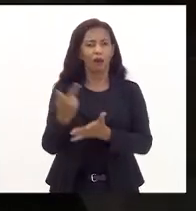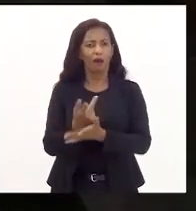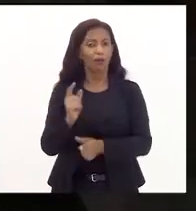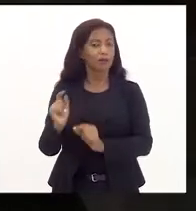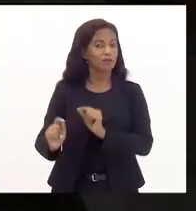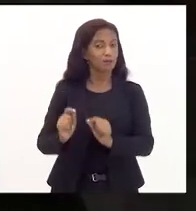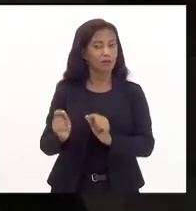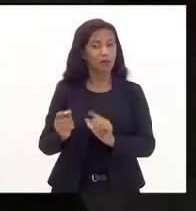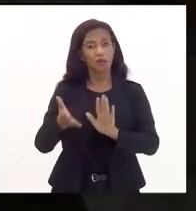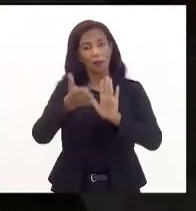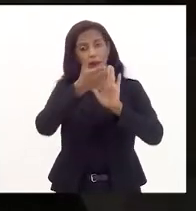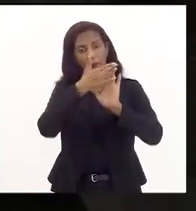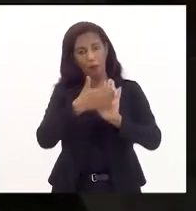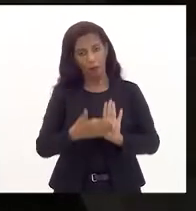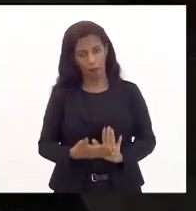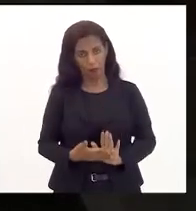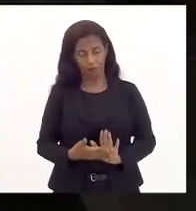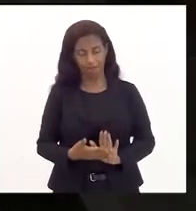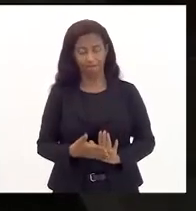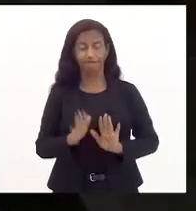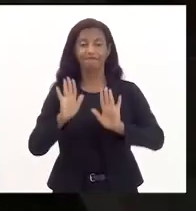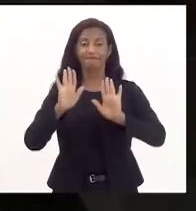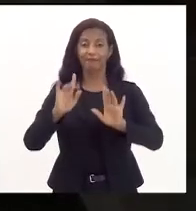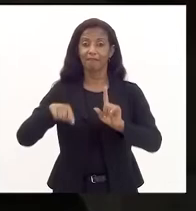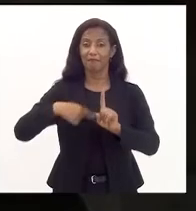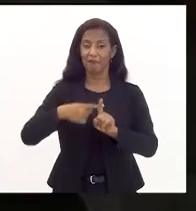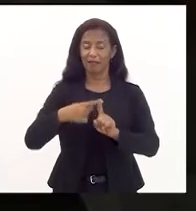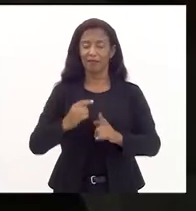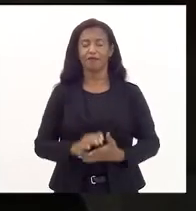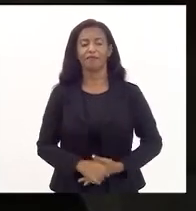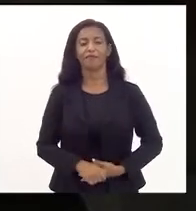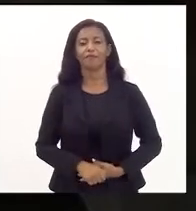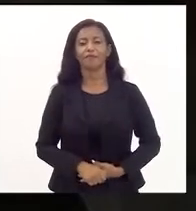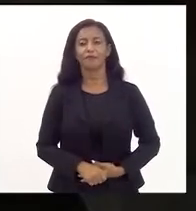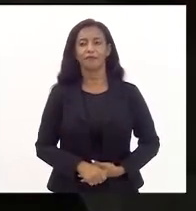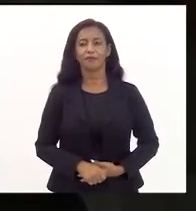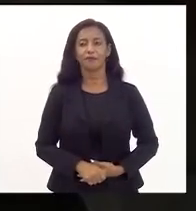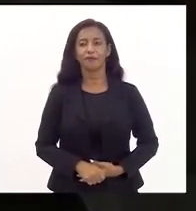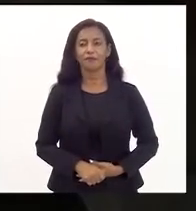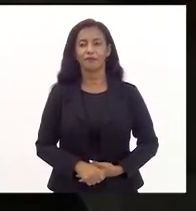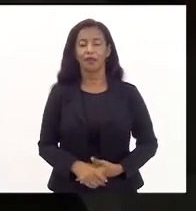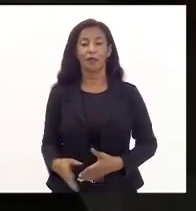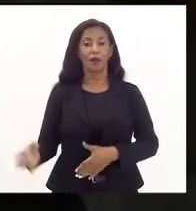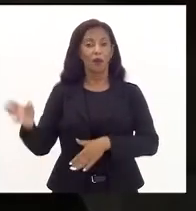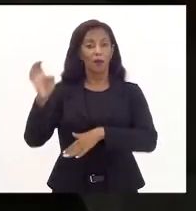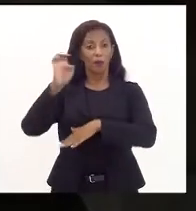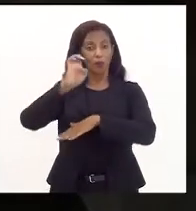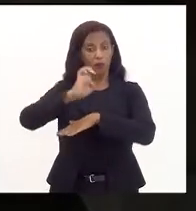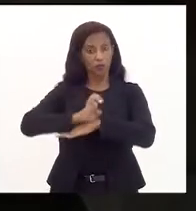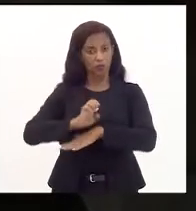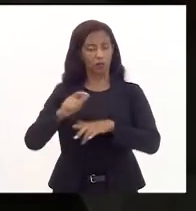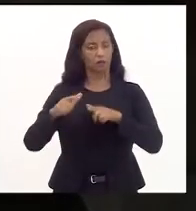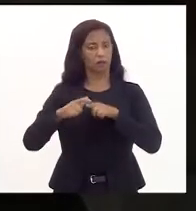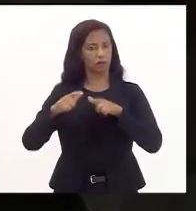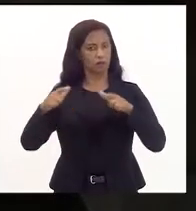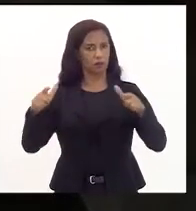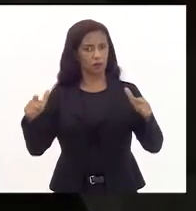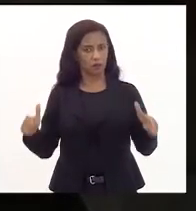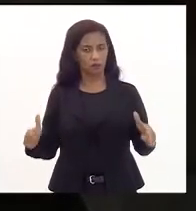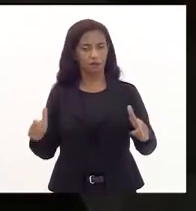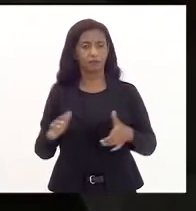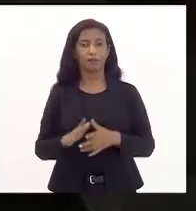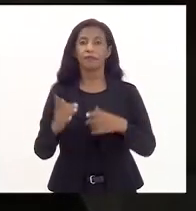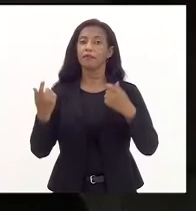essas as propostas. Mas ainda mais, para o Estado crescer,